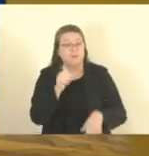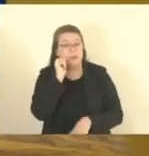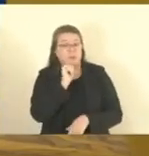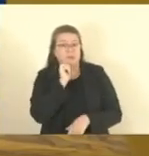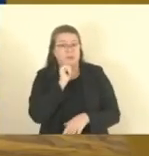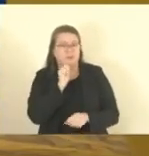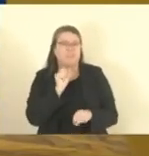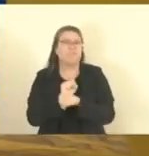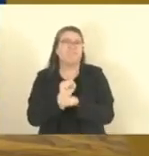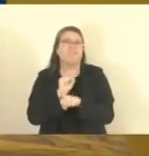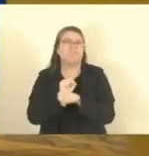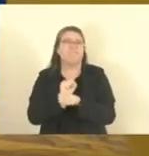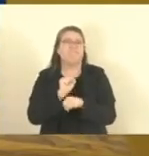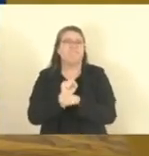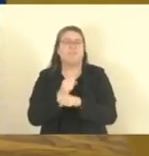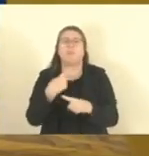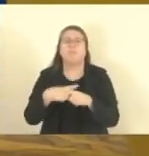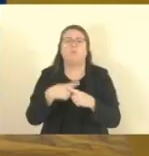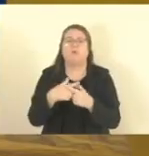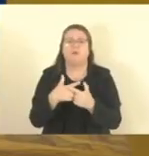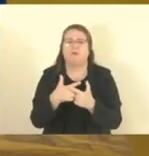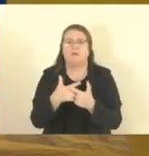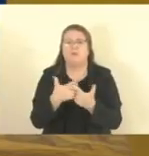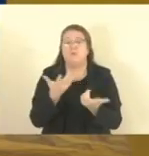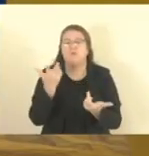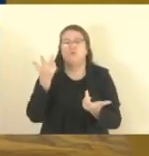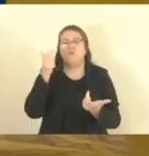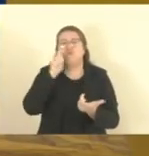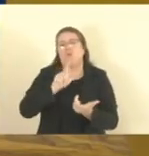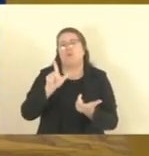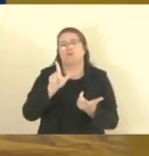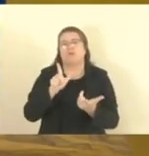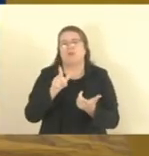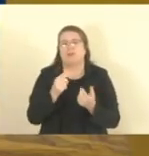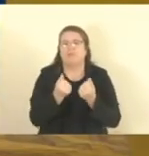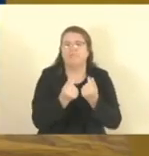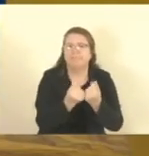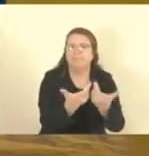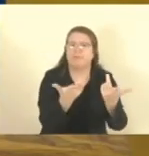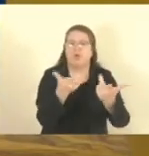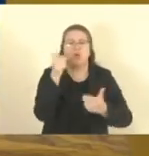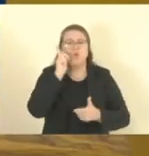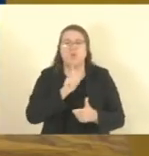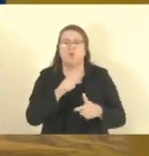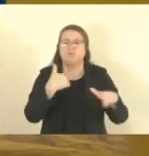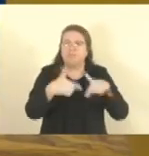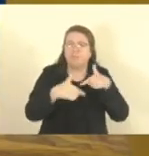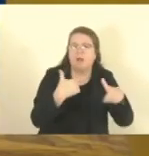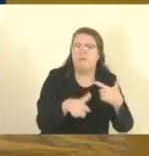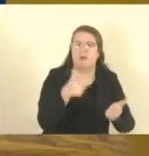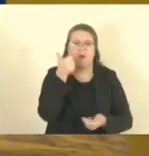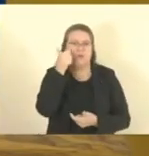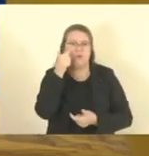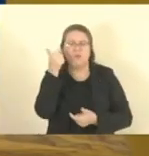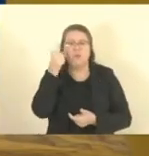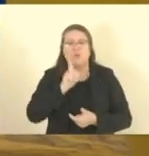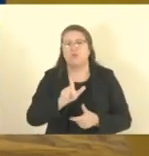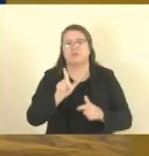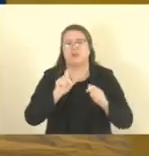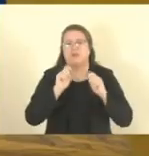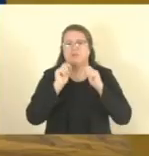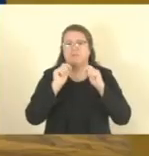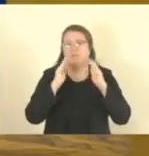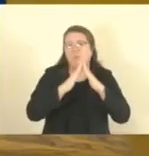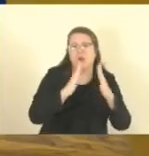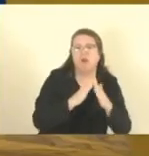por falta de não ter como suprir o seu sustento, de não ter onde morar e de não ter como suprir o sustento de